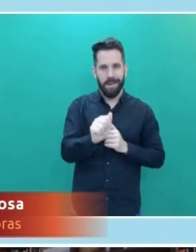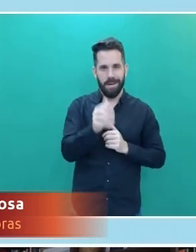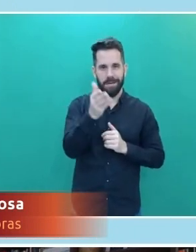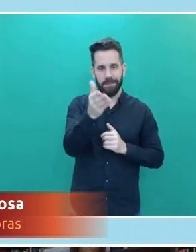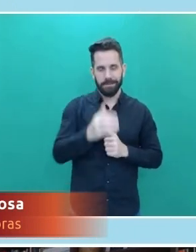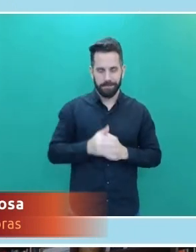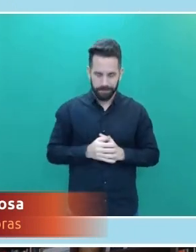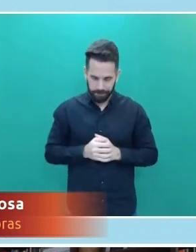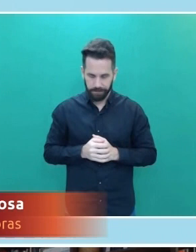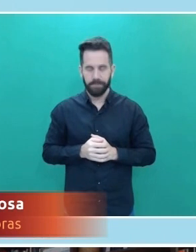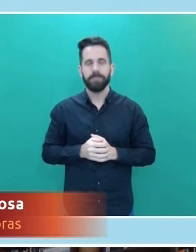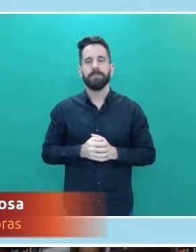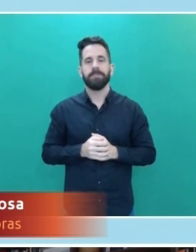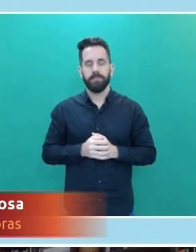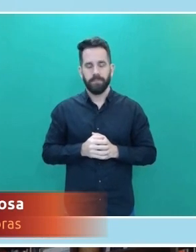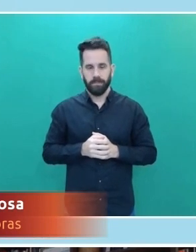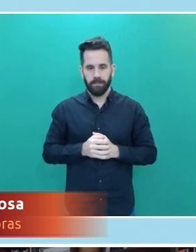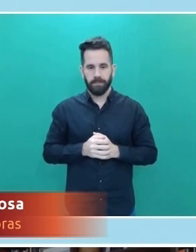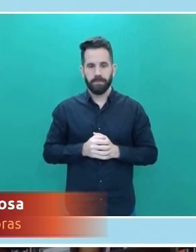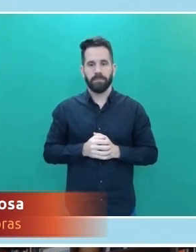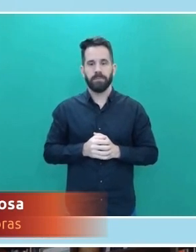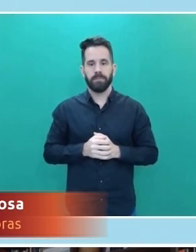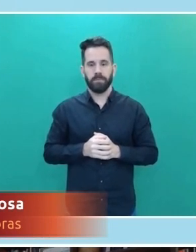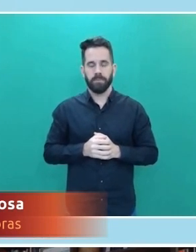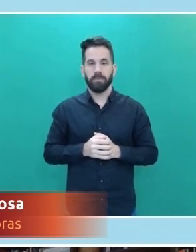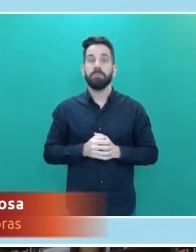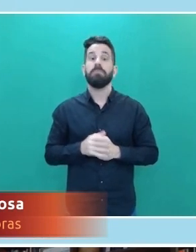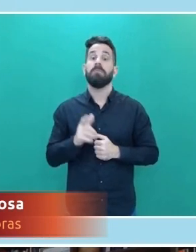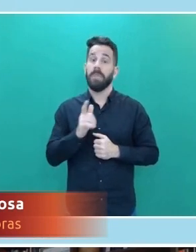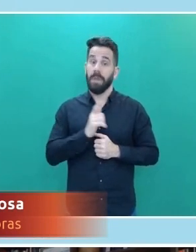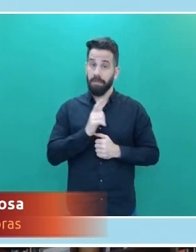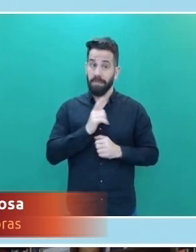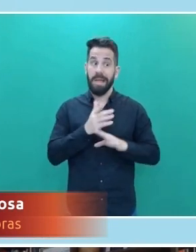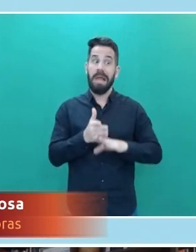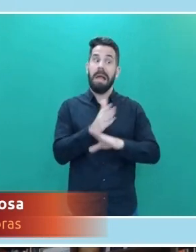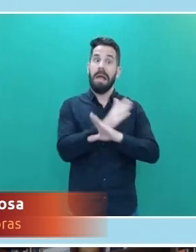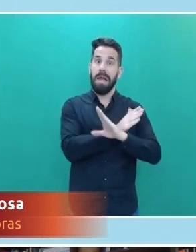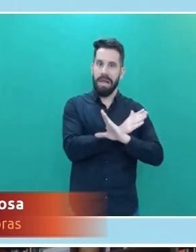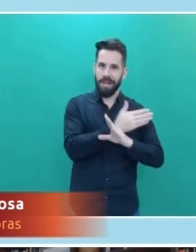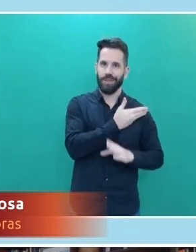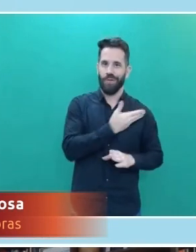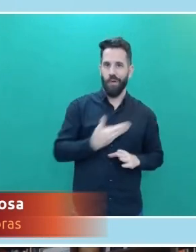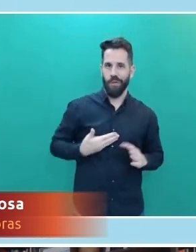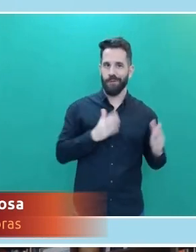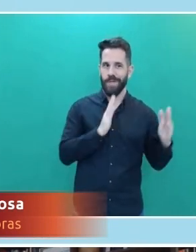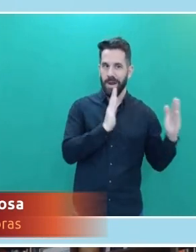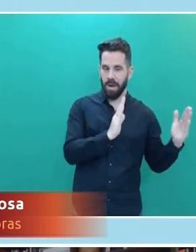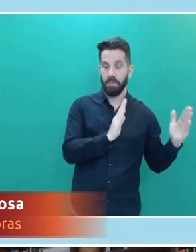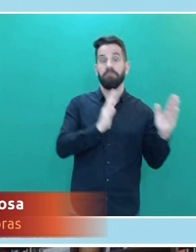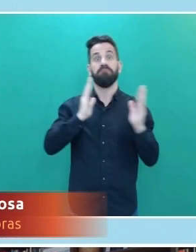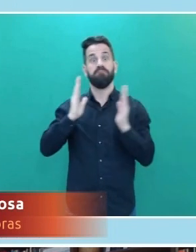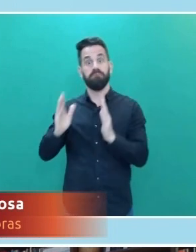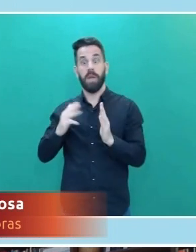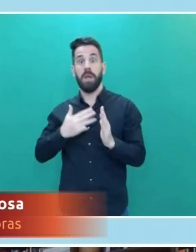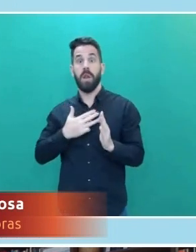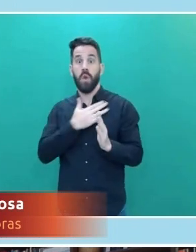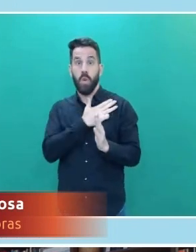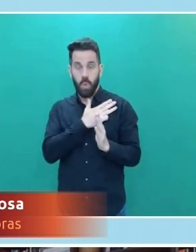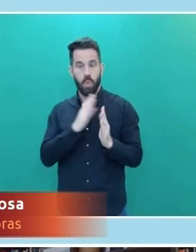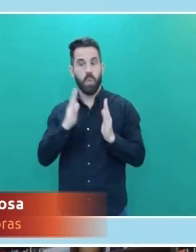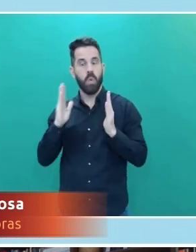Bom, há uma mudança entre os dois governos, né? A gente identifica uma